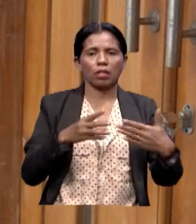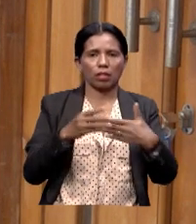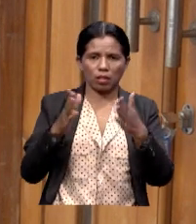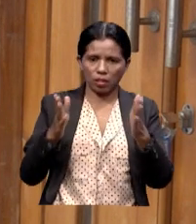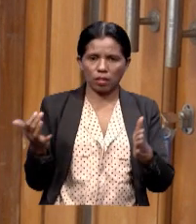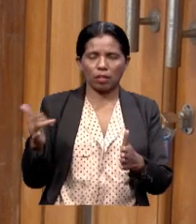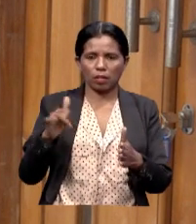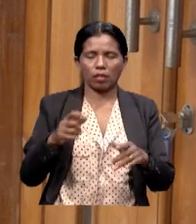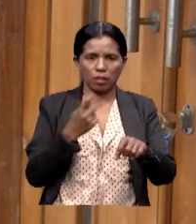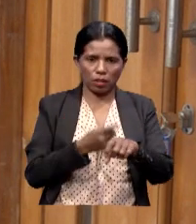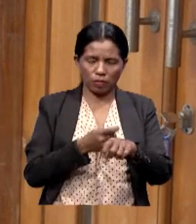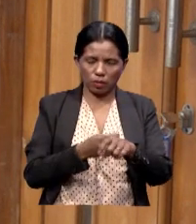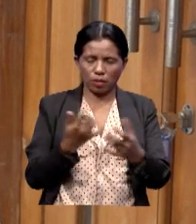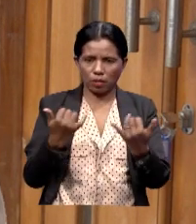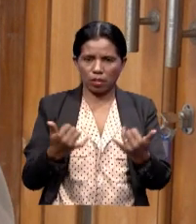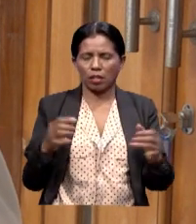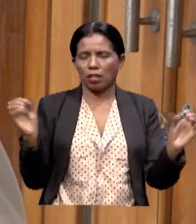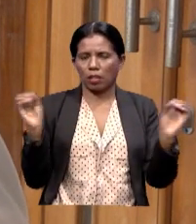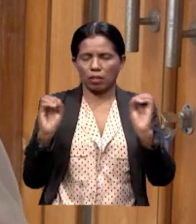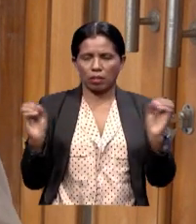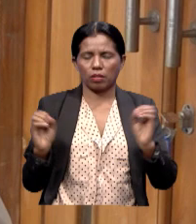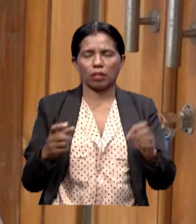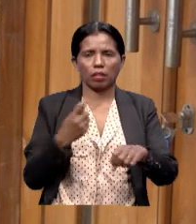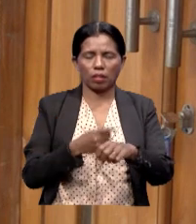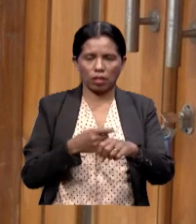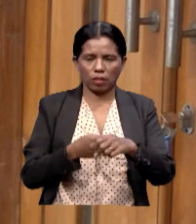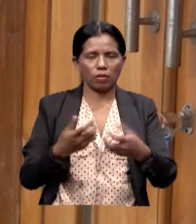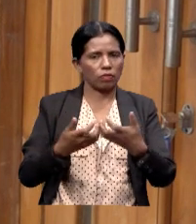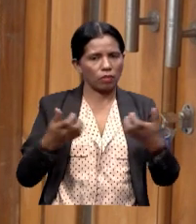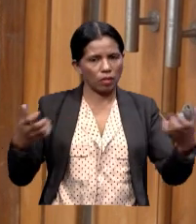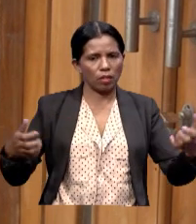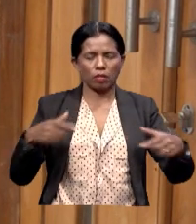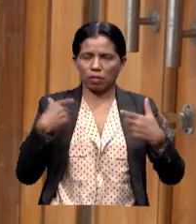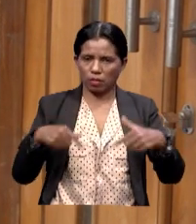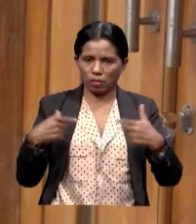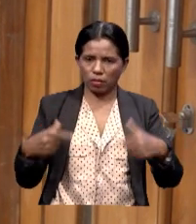da ne laos momento ida atu sorang atu fahe atu